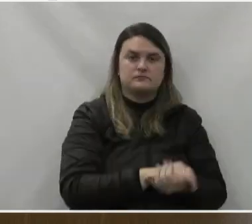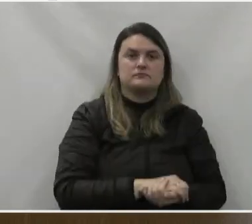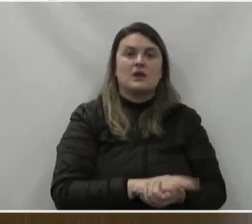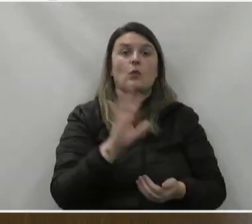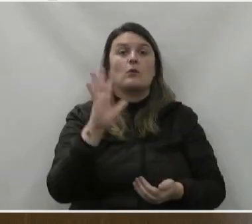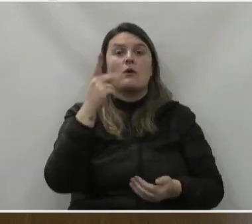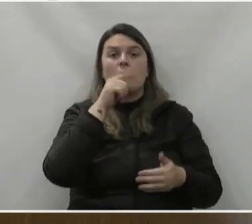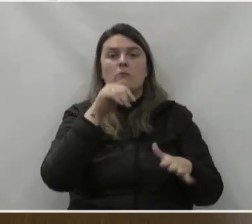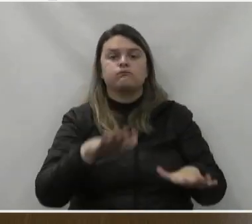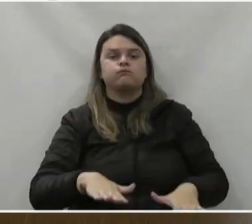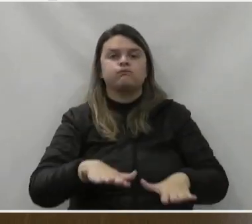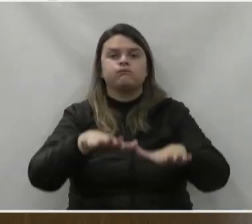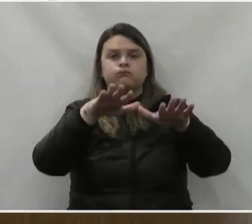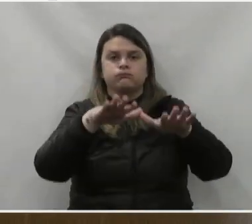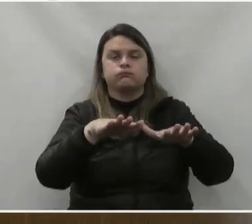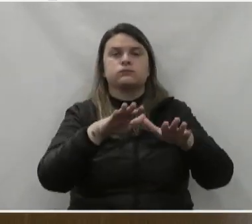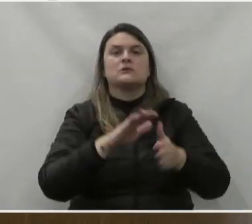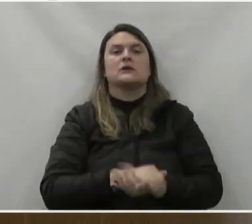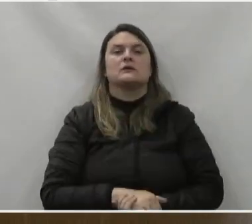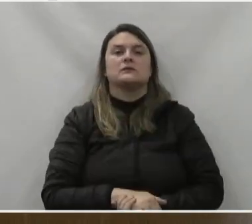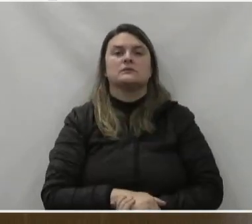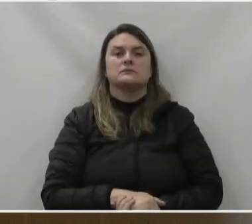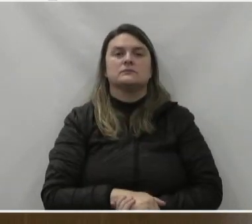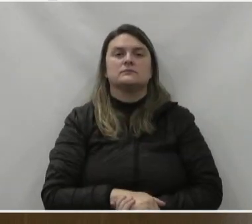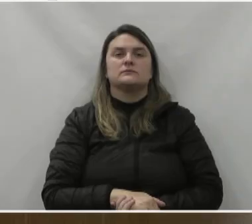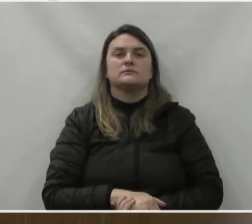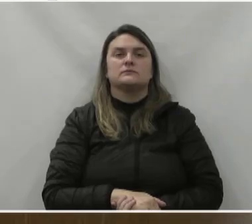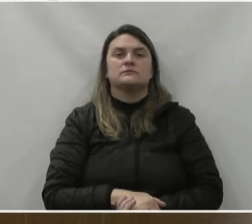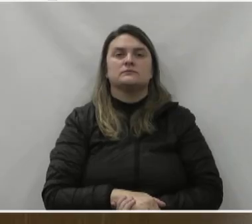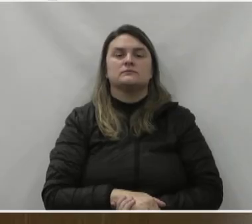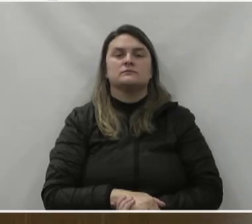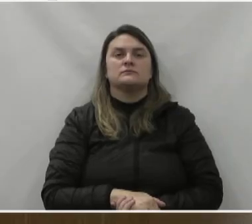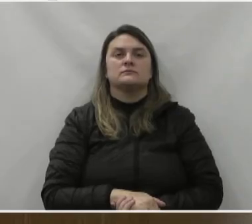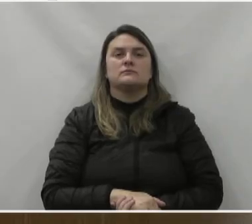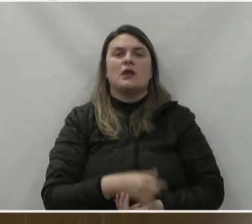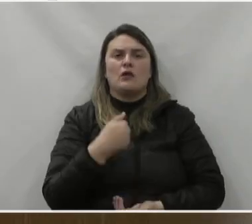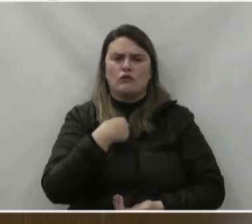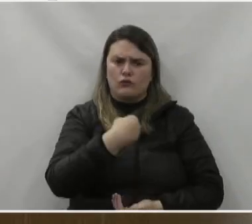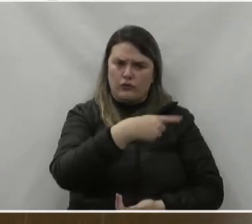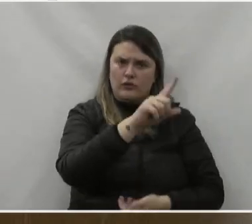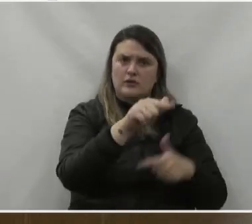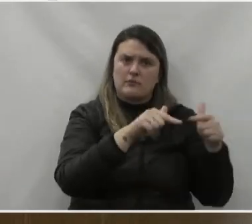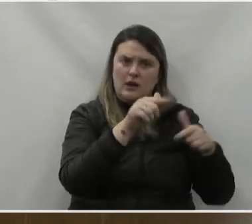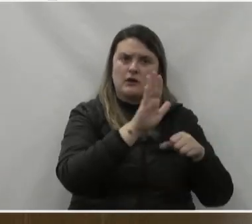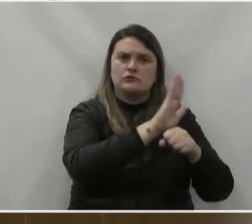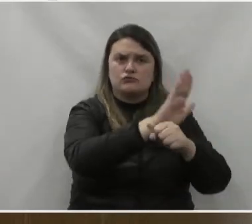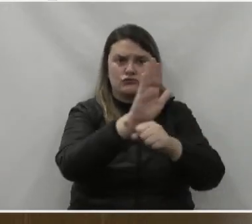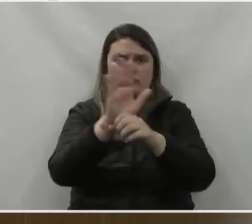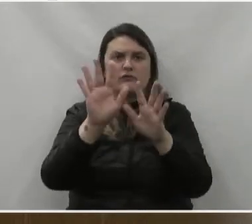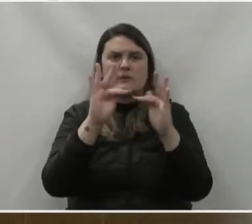enchentes também, muitos que não sabem aqui, é bom que agora estão ouvindo, né, nas enchentes eu estava ajudando as famílias, estava com água pelo